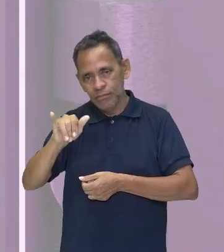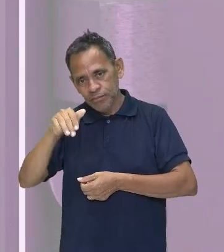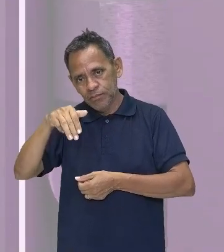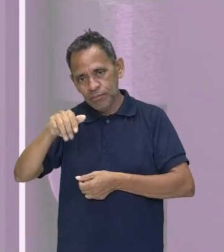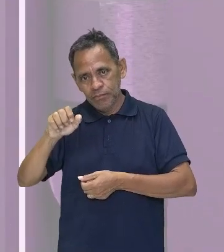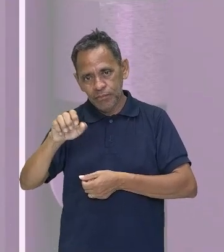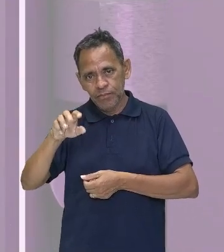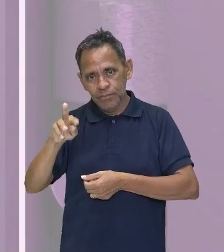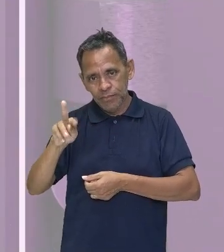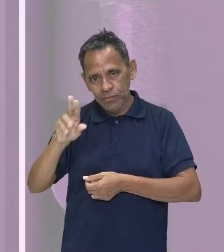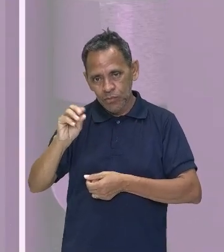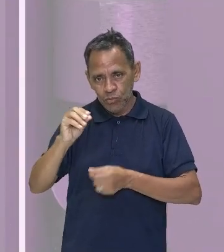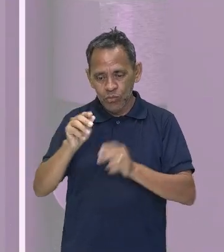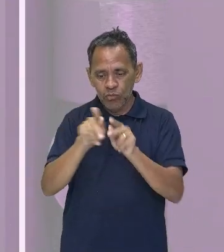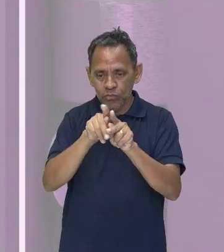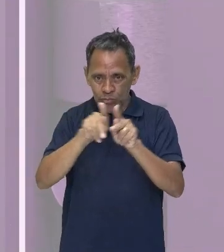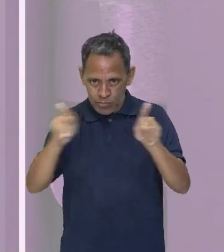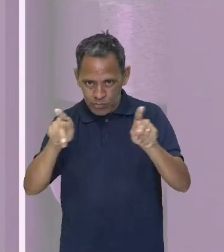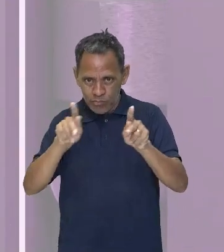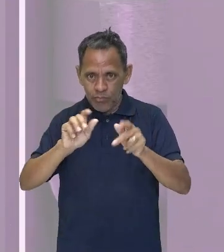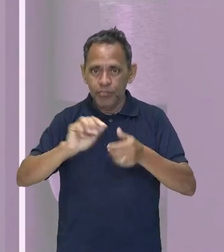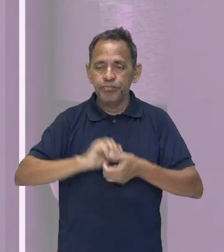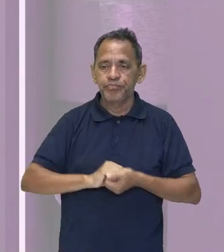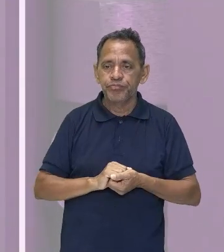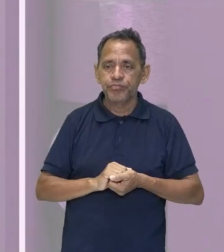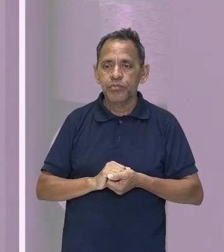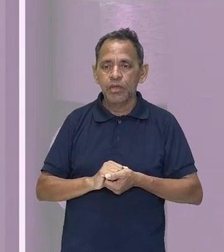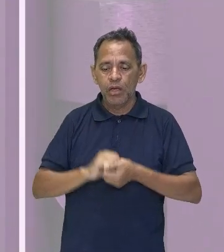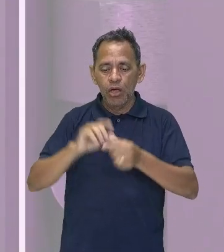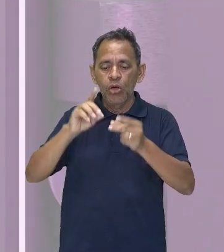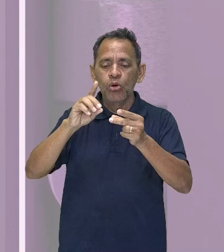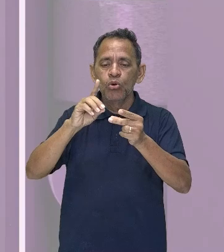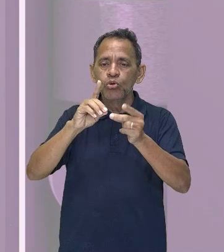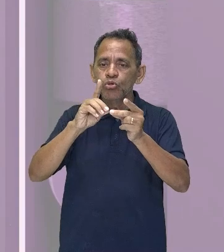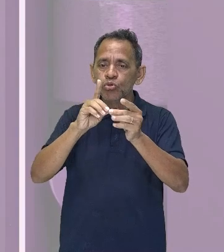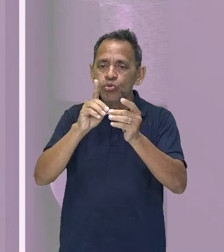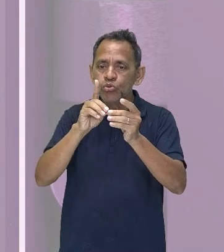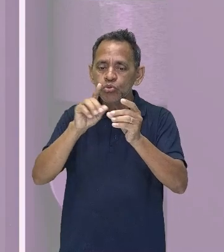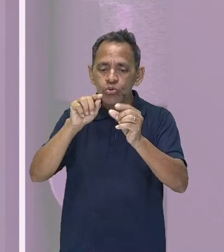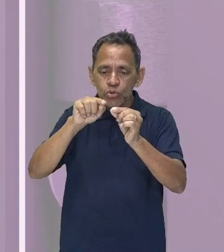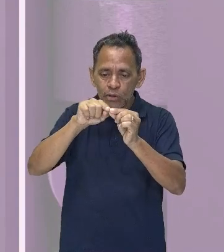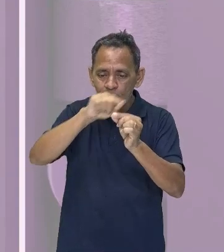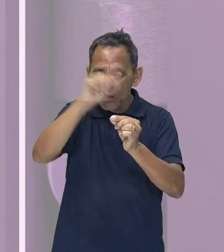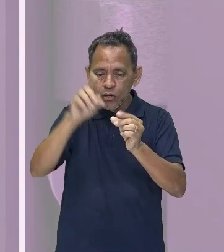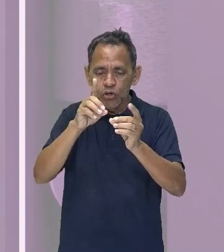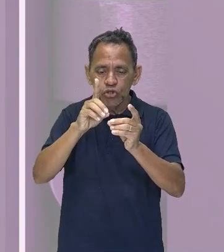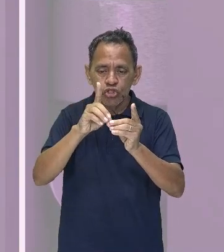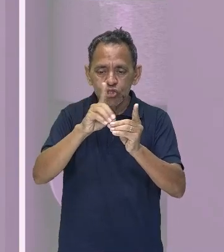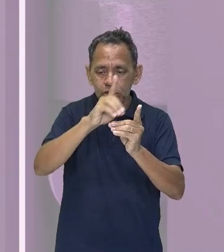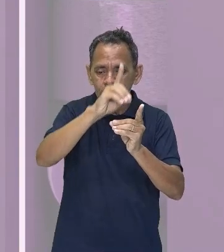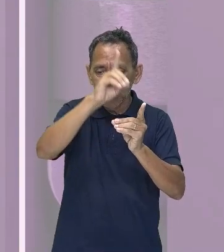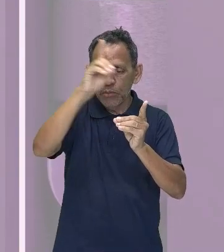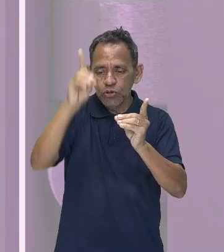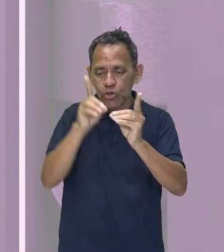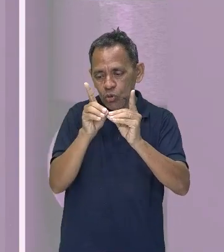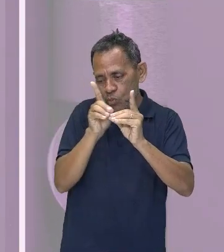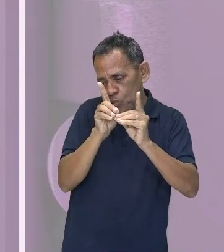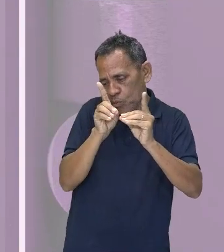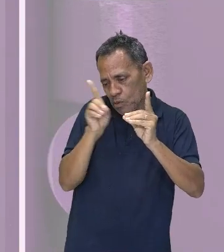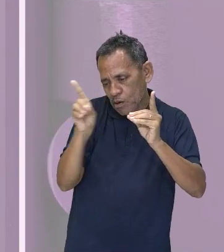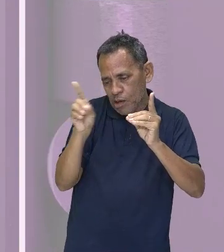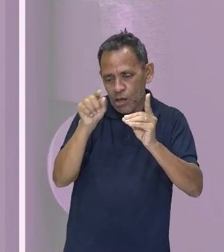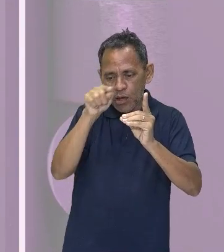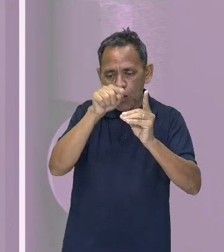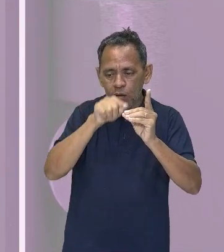chamado de perímetro, tá? O diâmetro, ele vem a ser toda a distância de uma